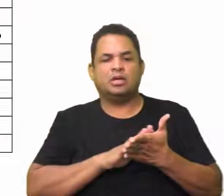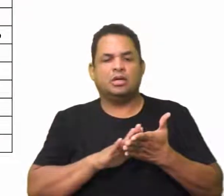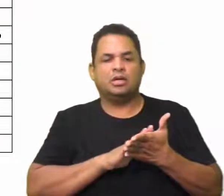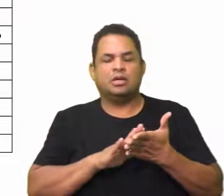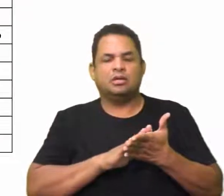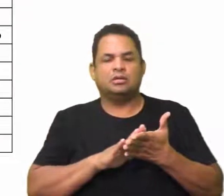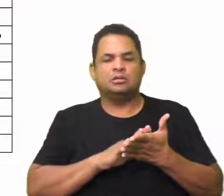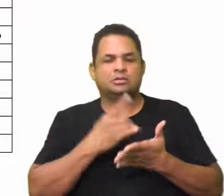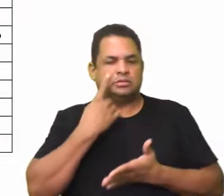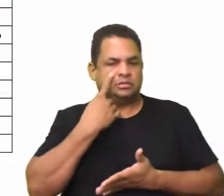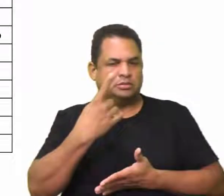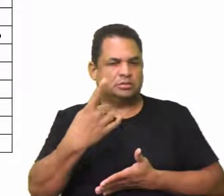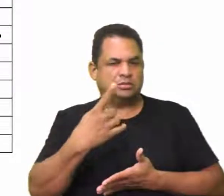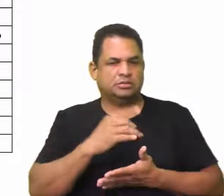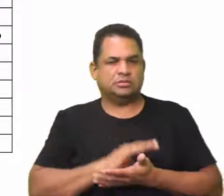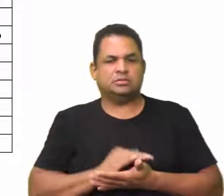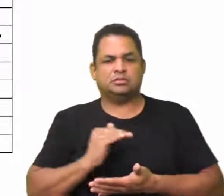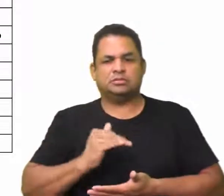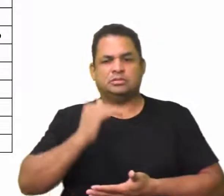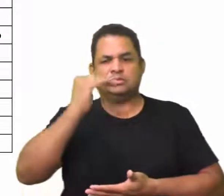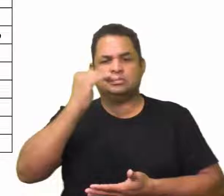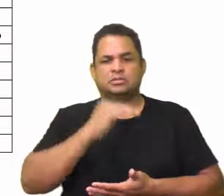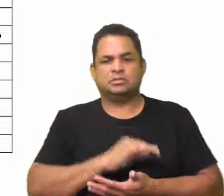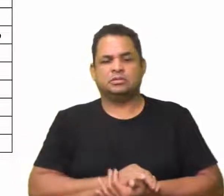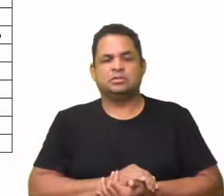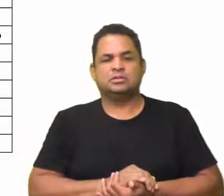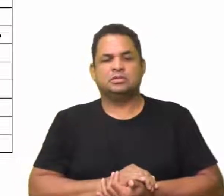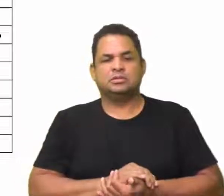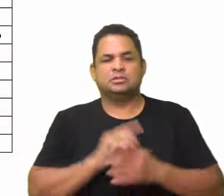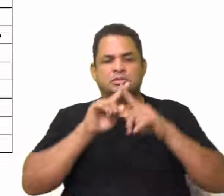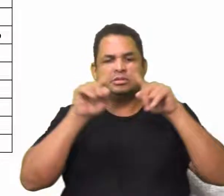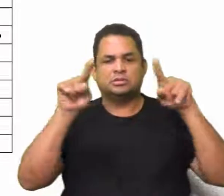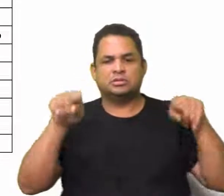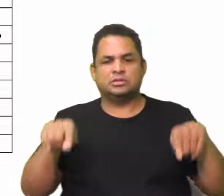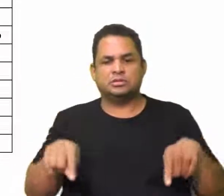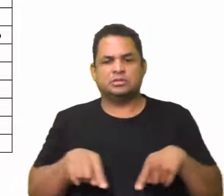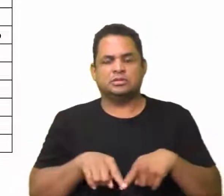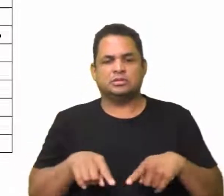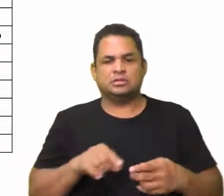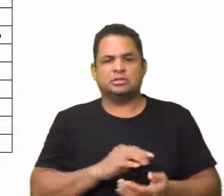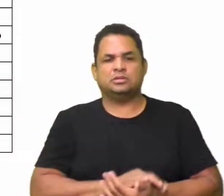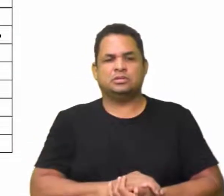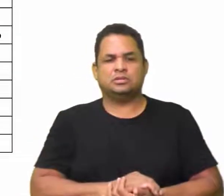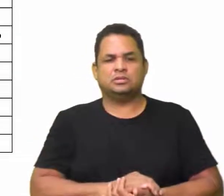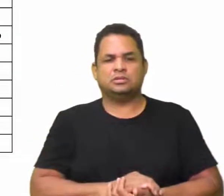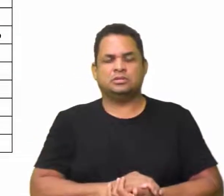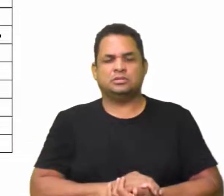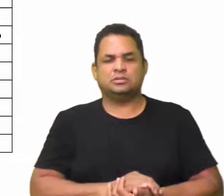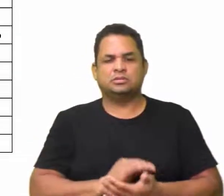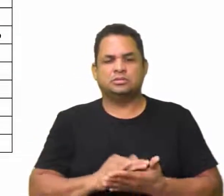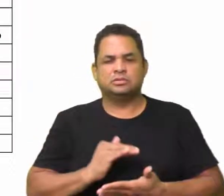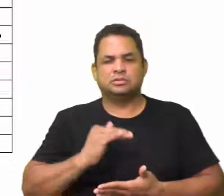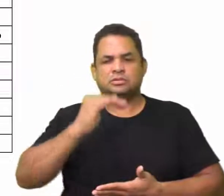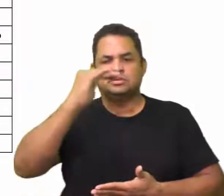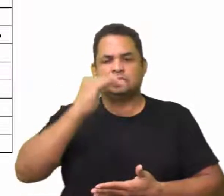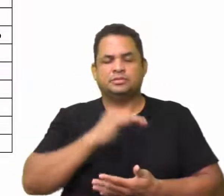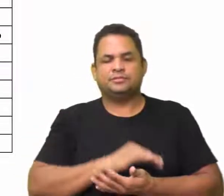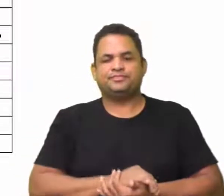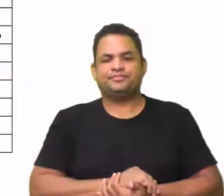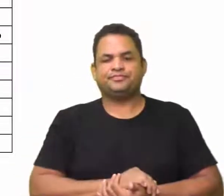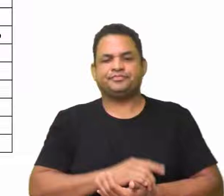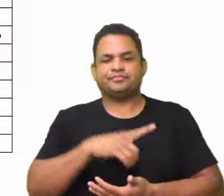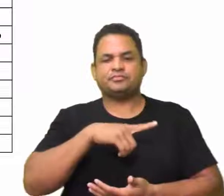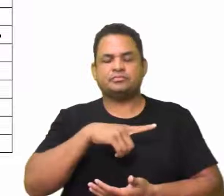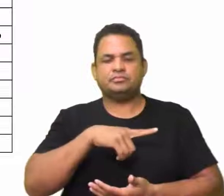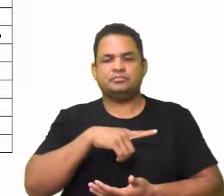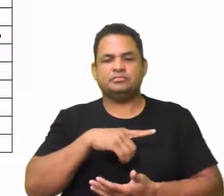você sabe que a parte de cima da tabela... A parte de cima da tabela, ela